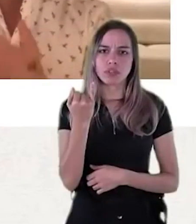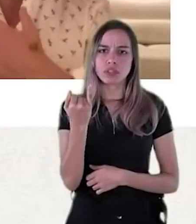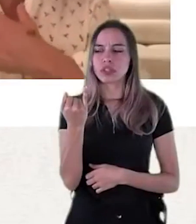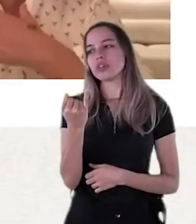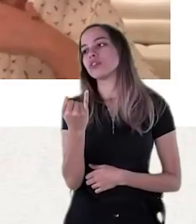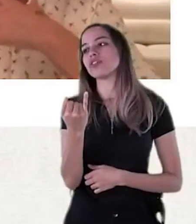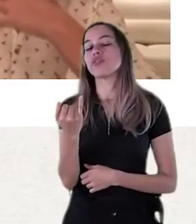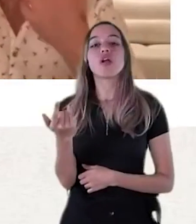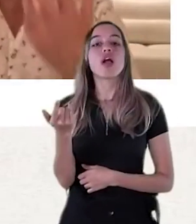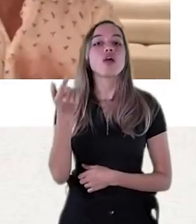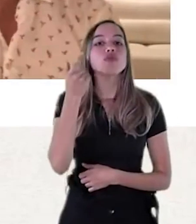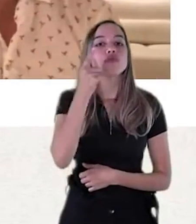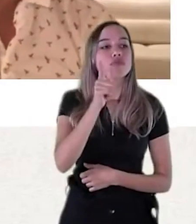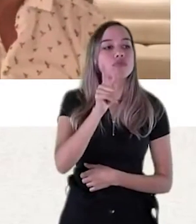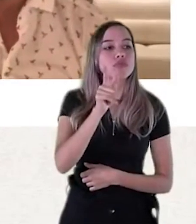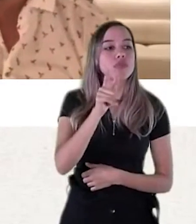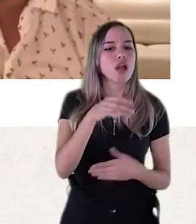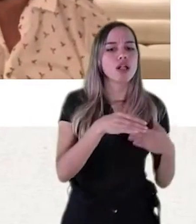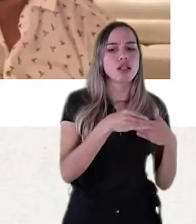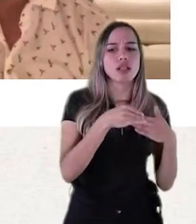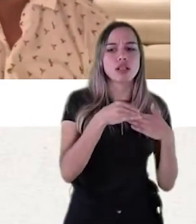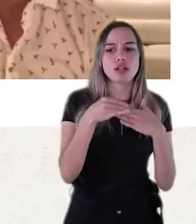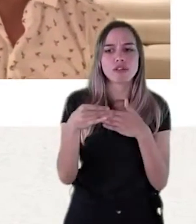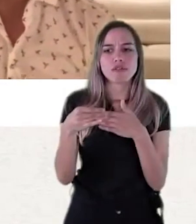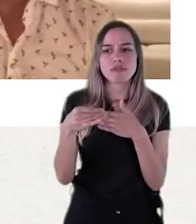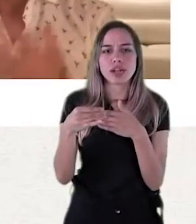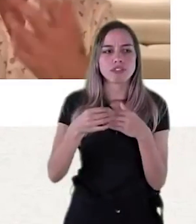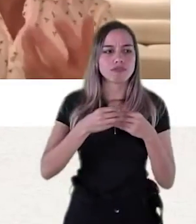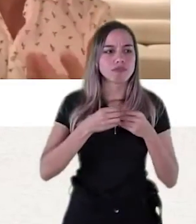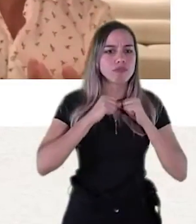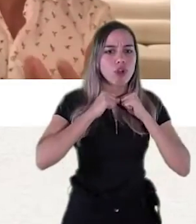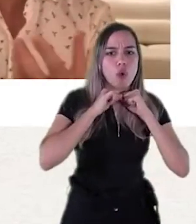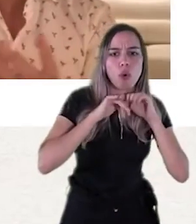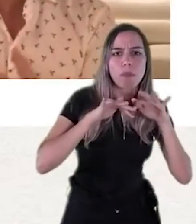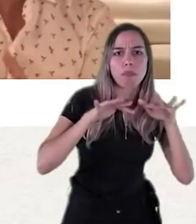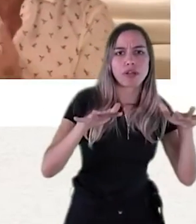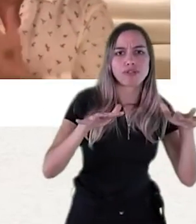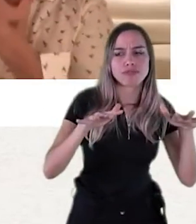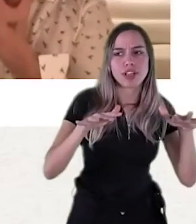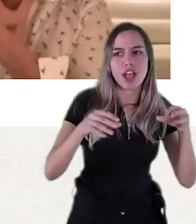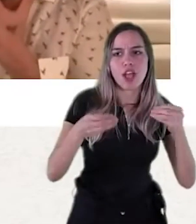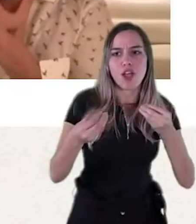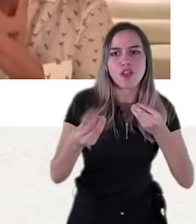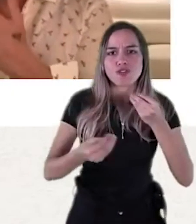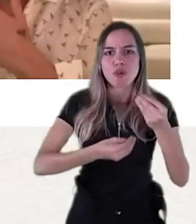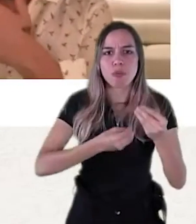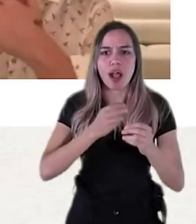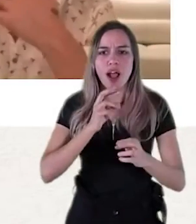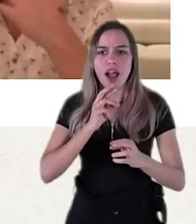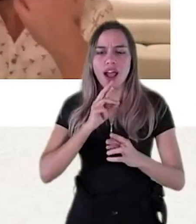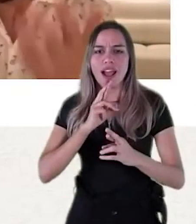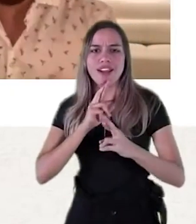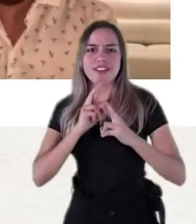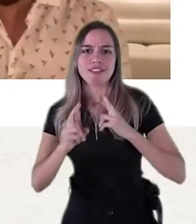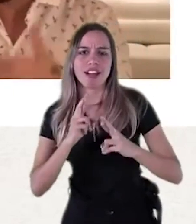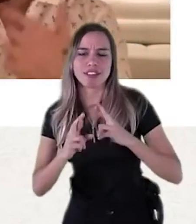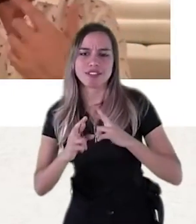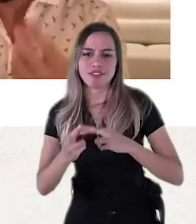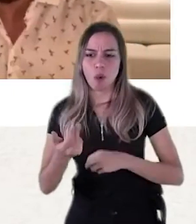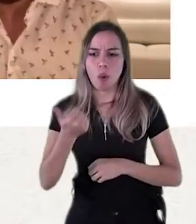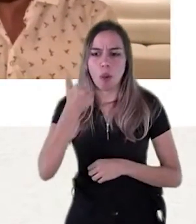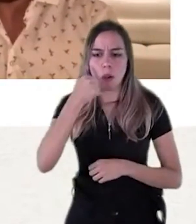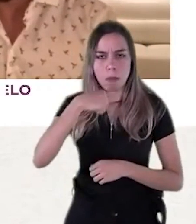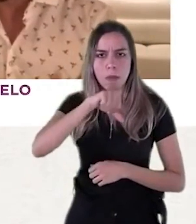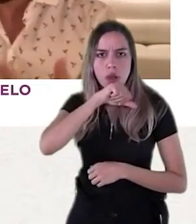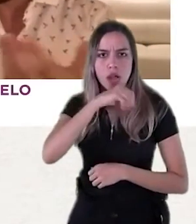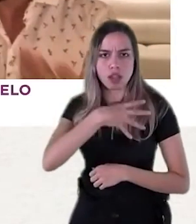ele conseguiu levar para o Brasil a beleza dessa relação mãe e filho, que a obra dele toda passou por